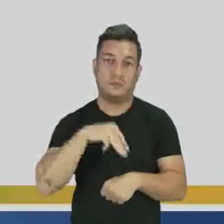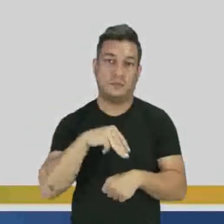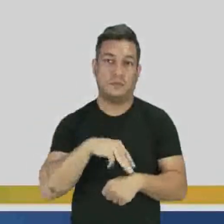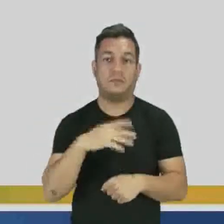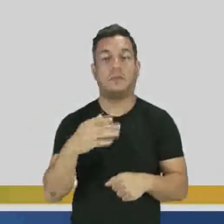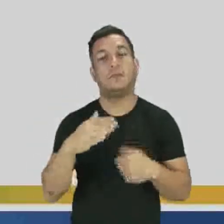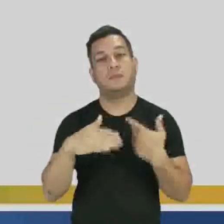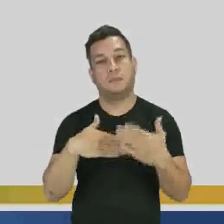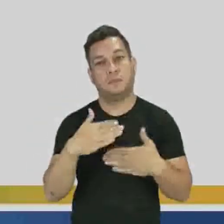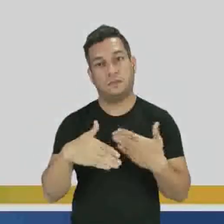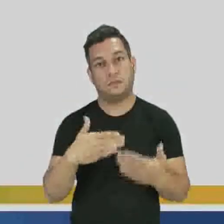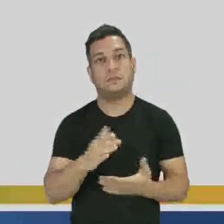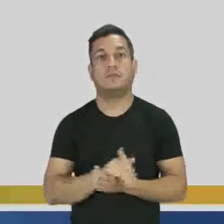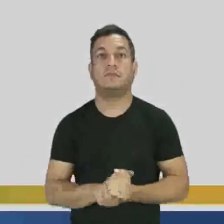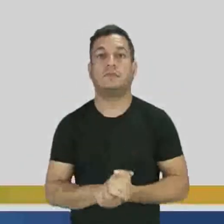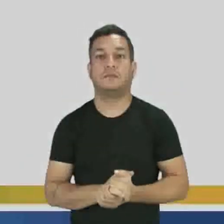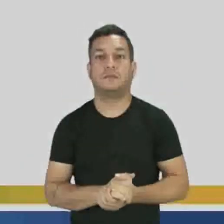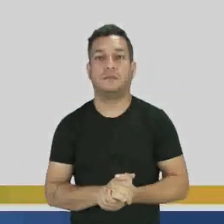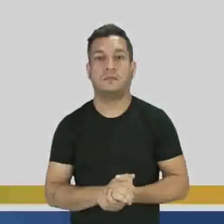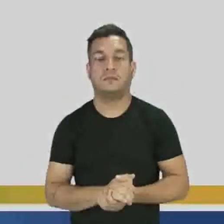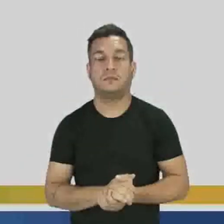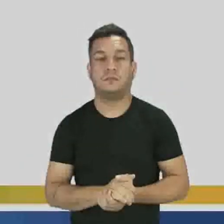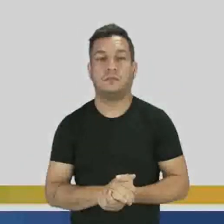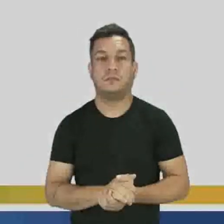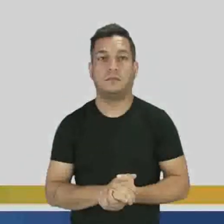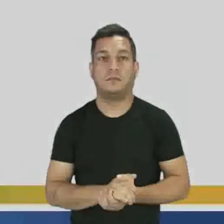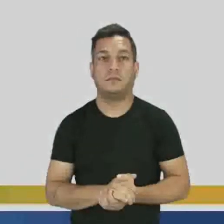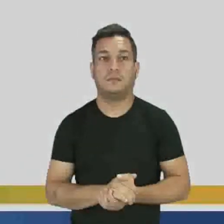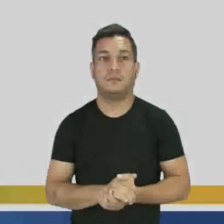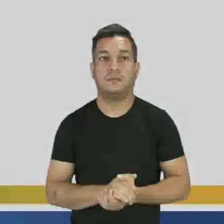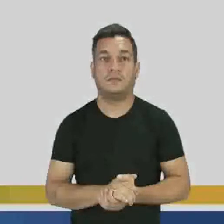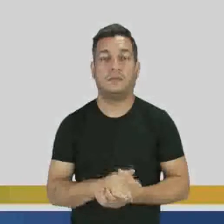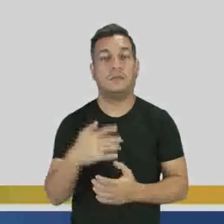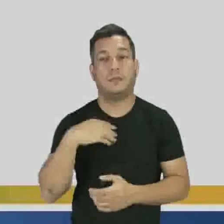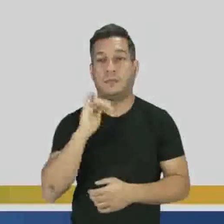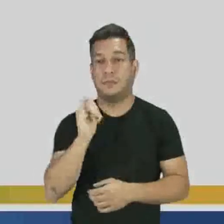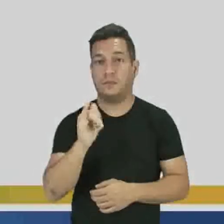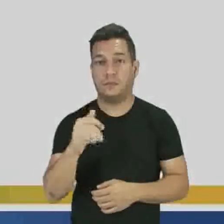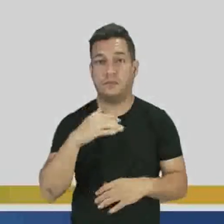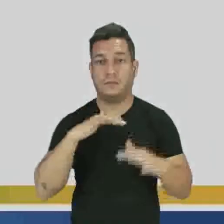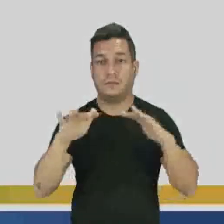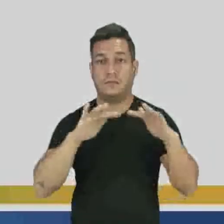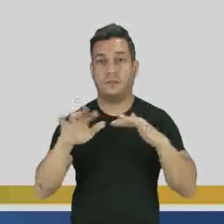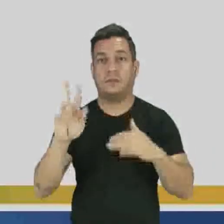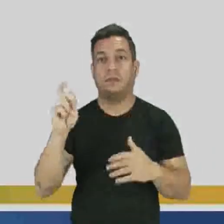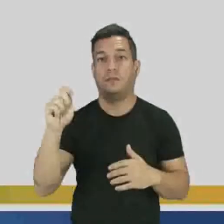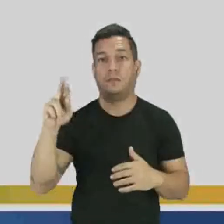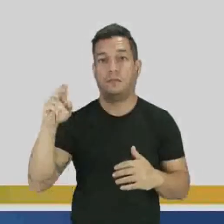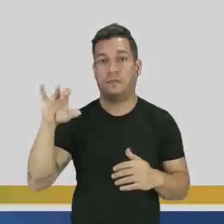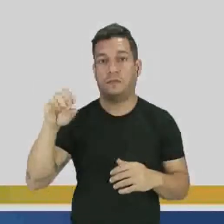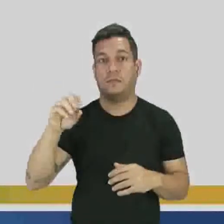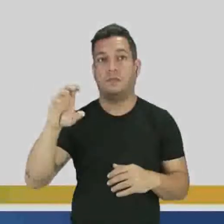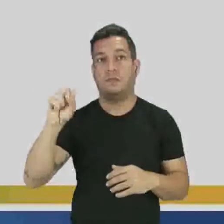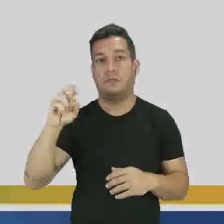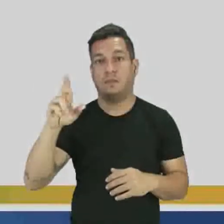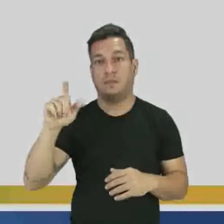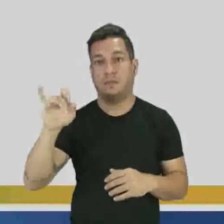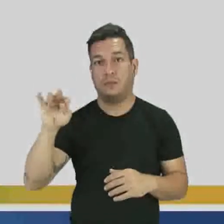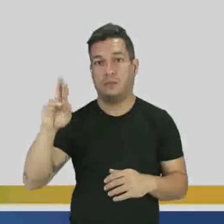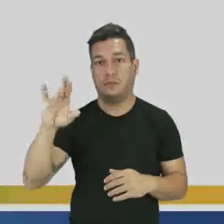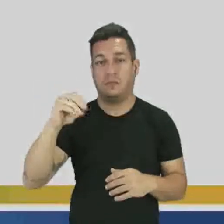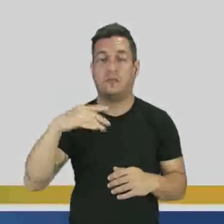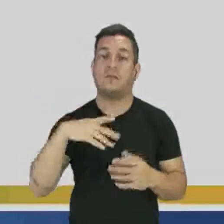1 minuto, e assim segue, e assim sucessivamente. E quando eu falo que o movimento harmônico ele é oscilatório, eu